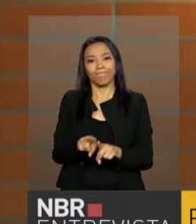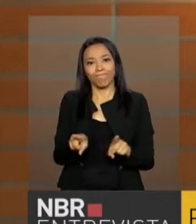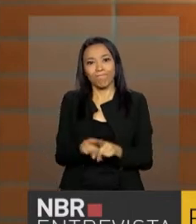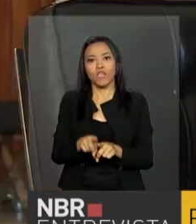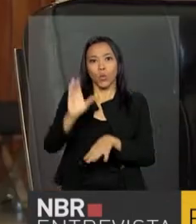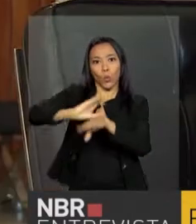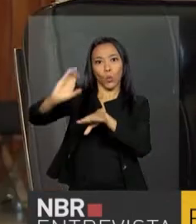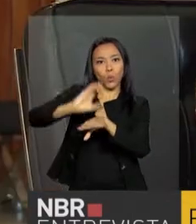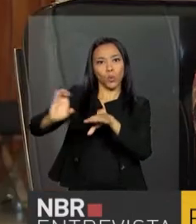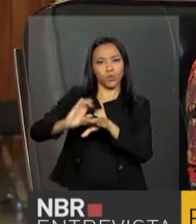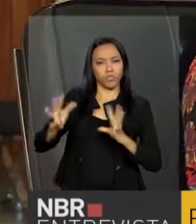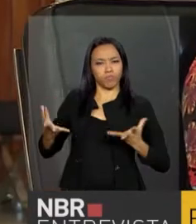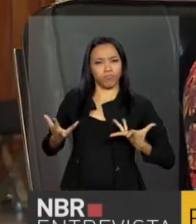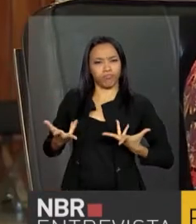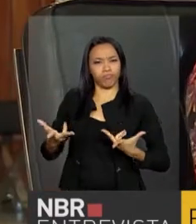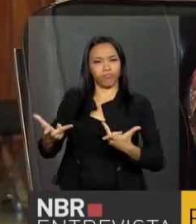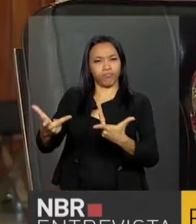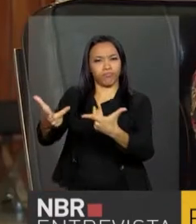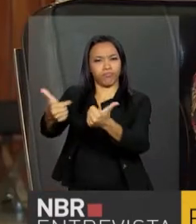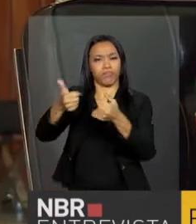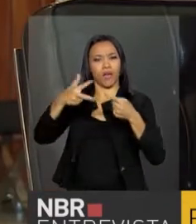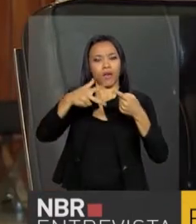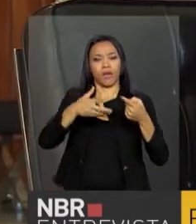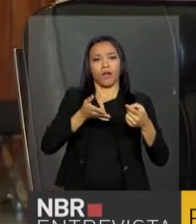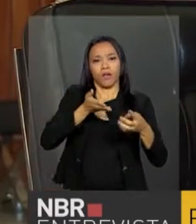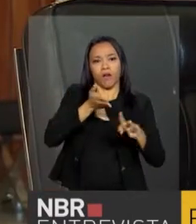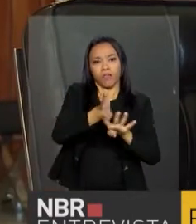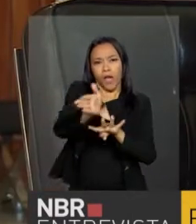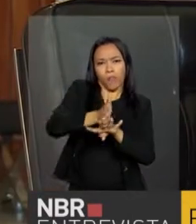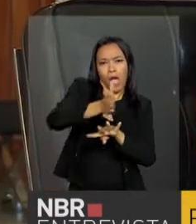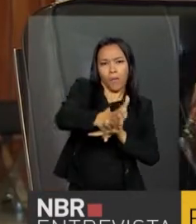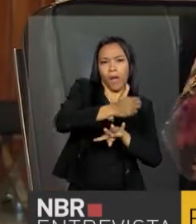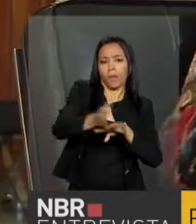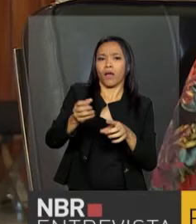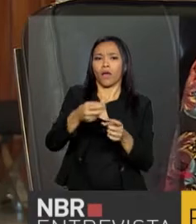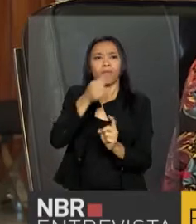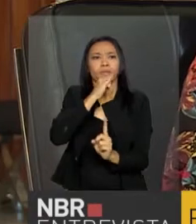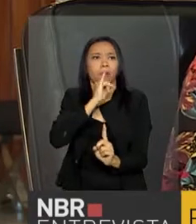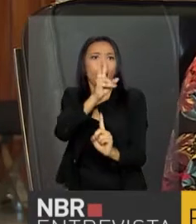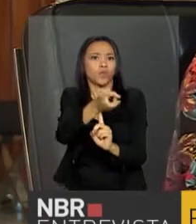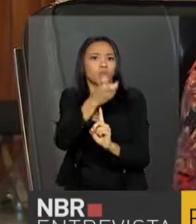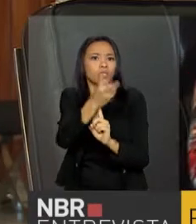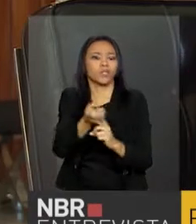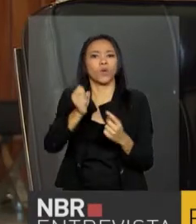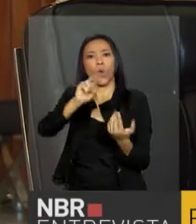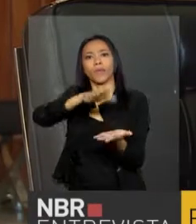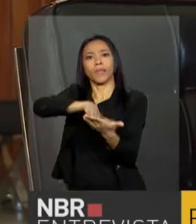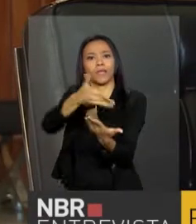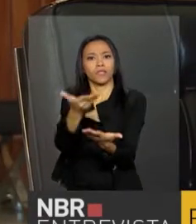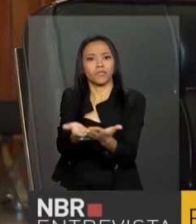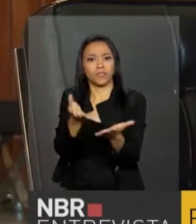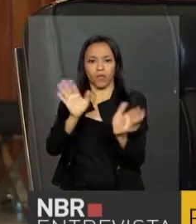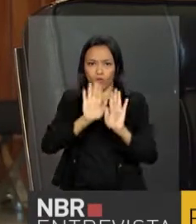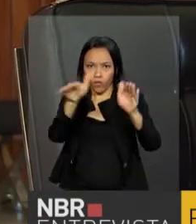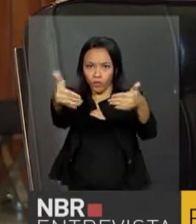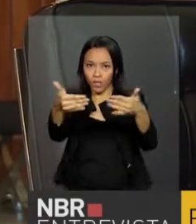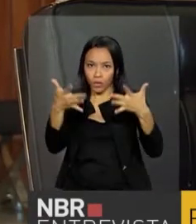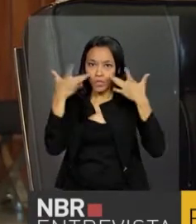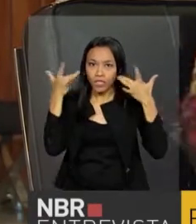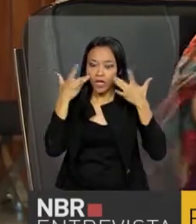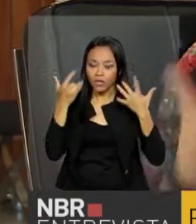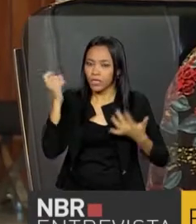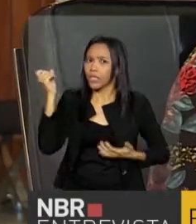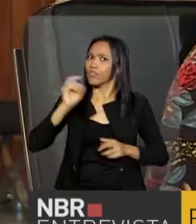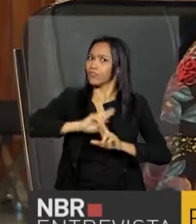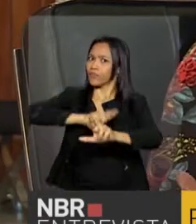cursos que aperfeiçoem cada uma das modalidades, por exemplo, audiodescrição ou interpretação de libras para o teatro, que é